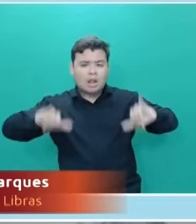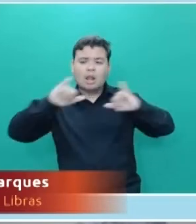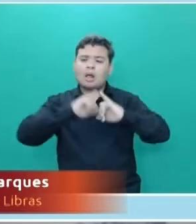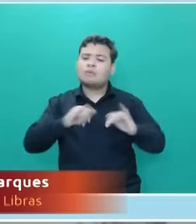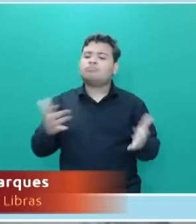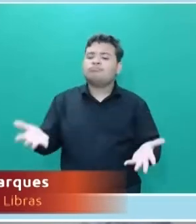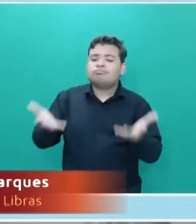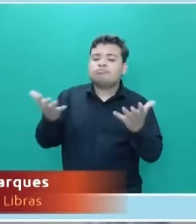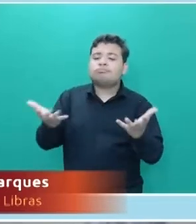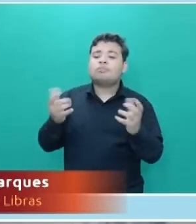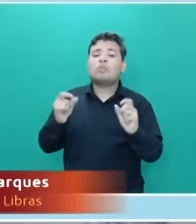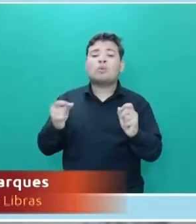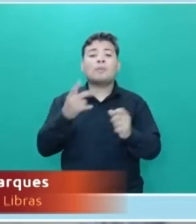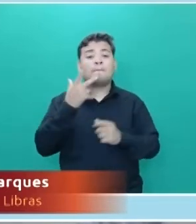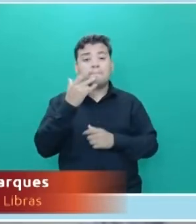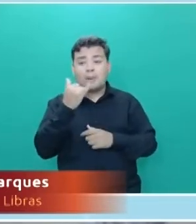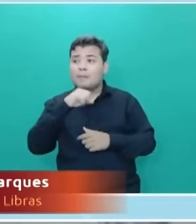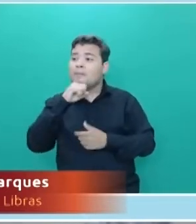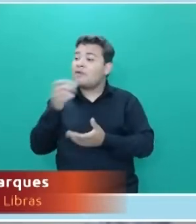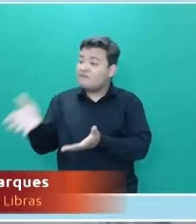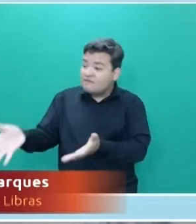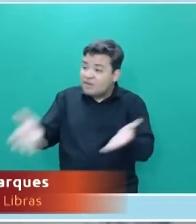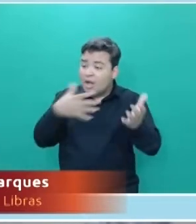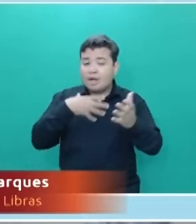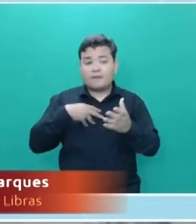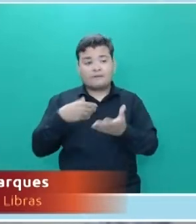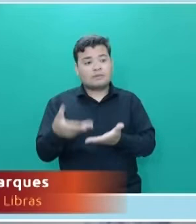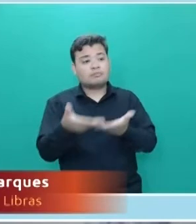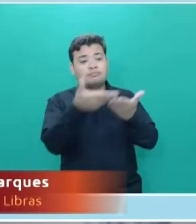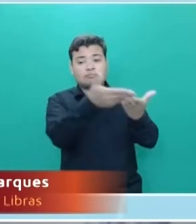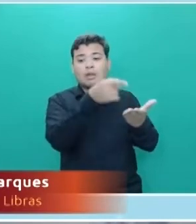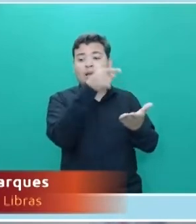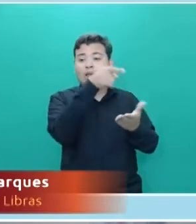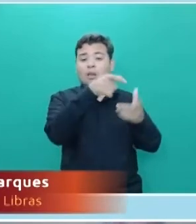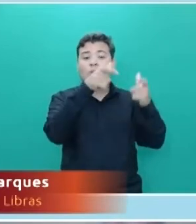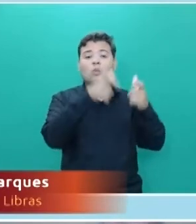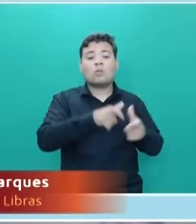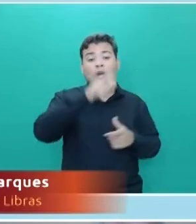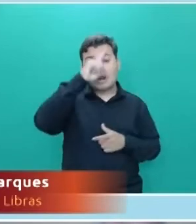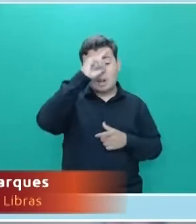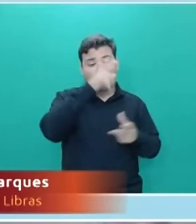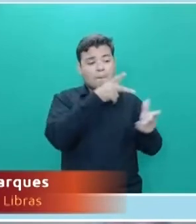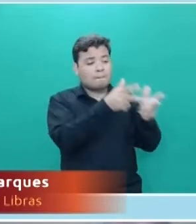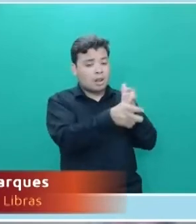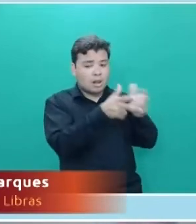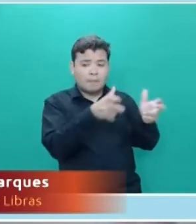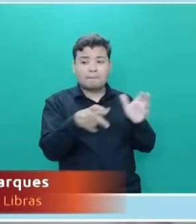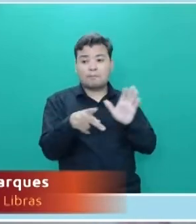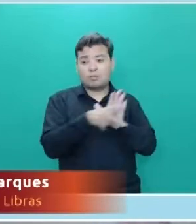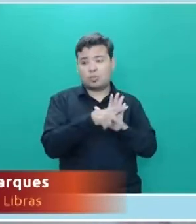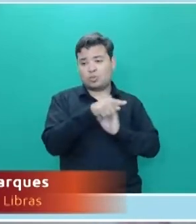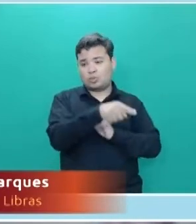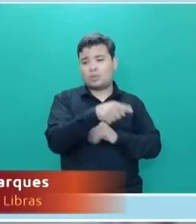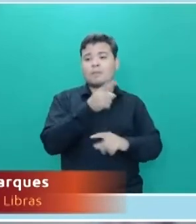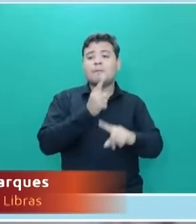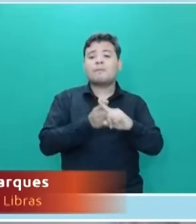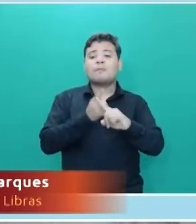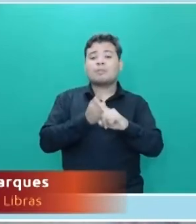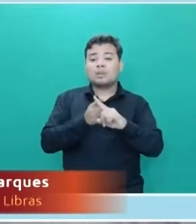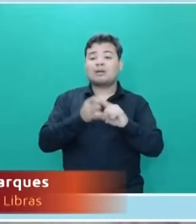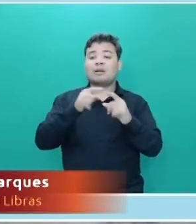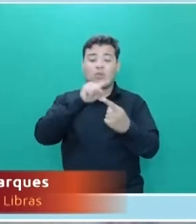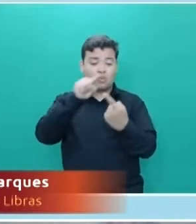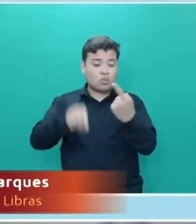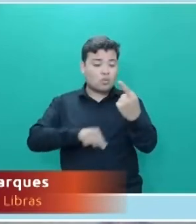que os pais levem seus filhos para os postos de vacinação, para que a gente consiga alcançar a meta que